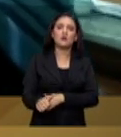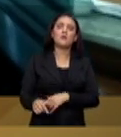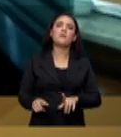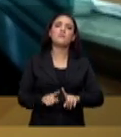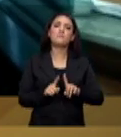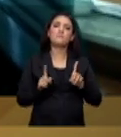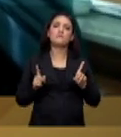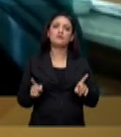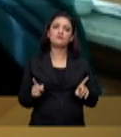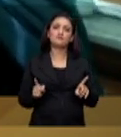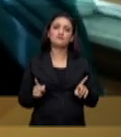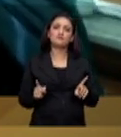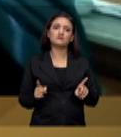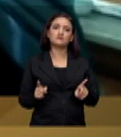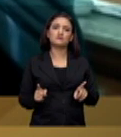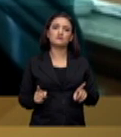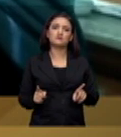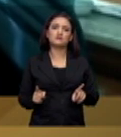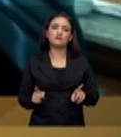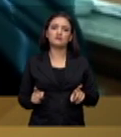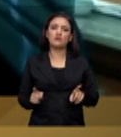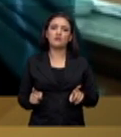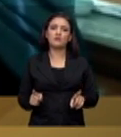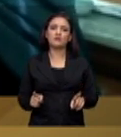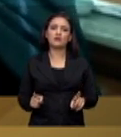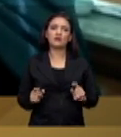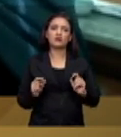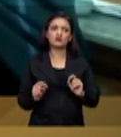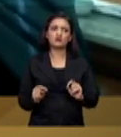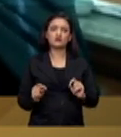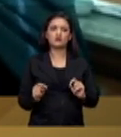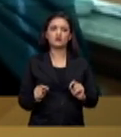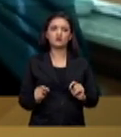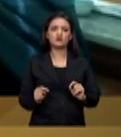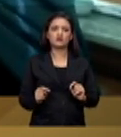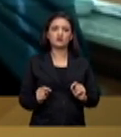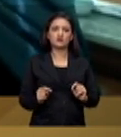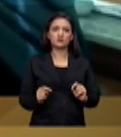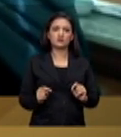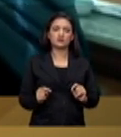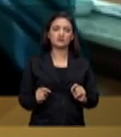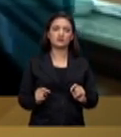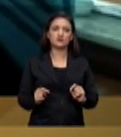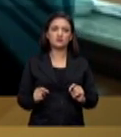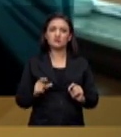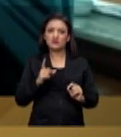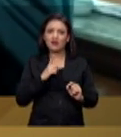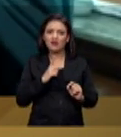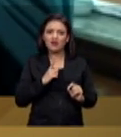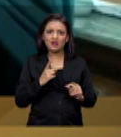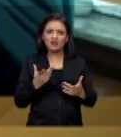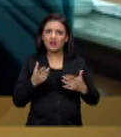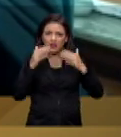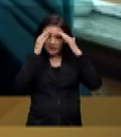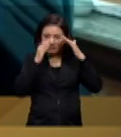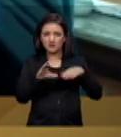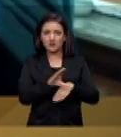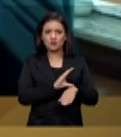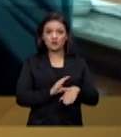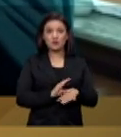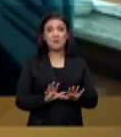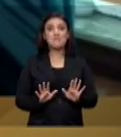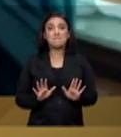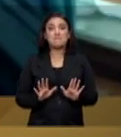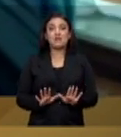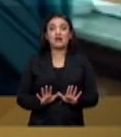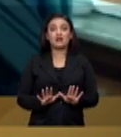afinada com a lei das leis, com a Constituição Federal. Mas não cabe.